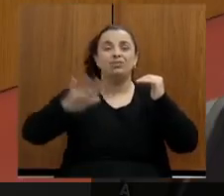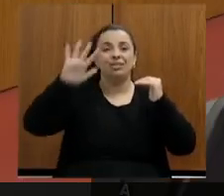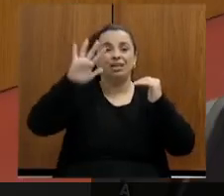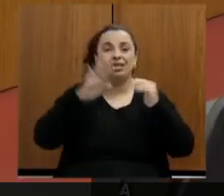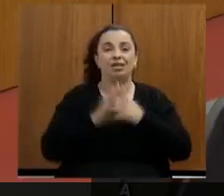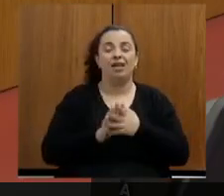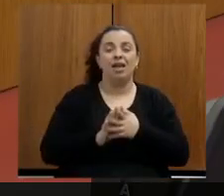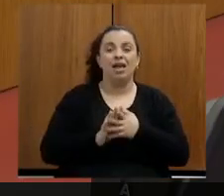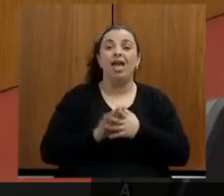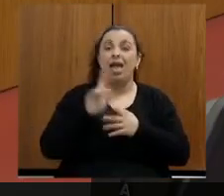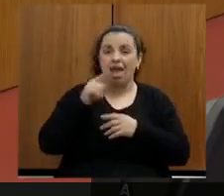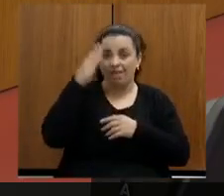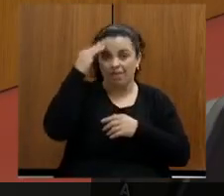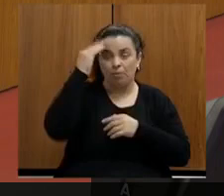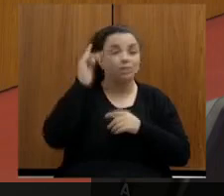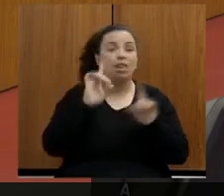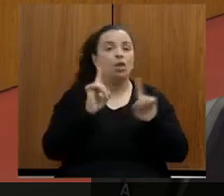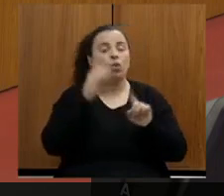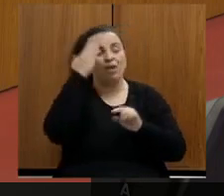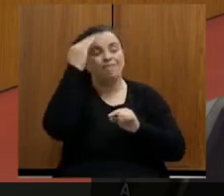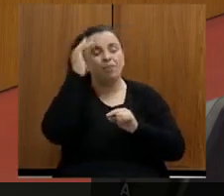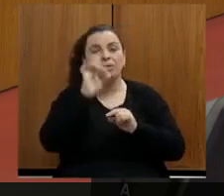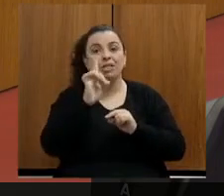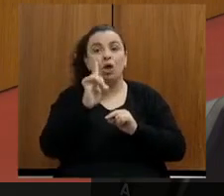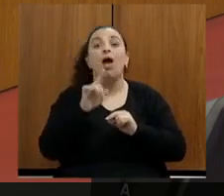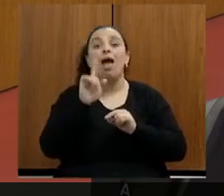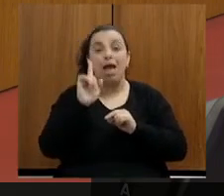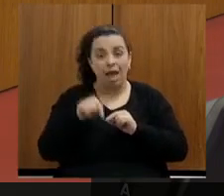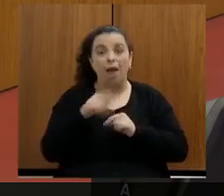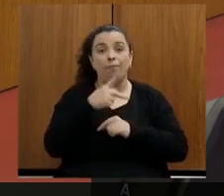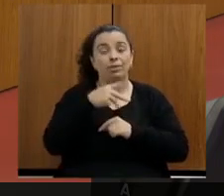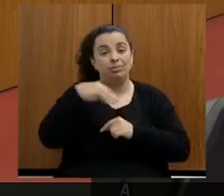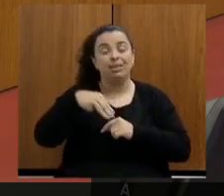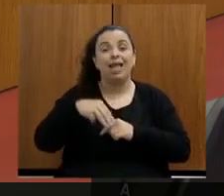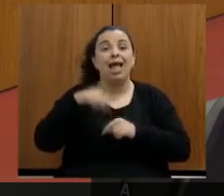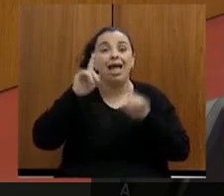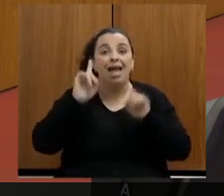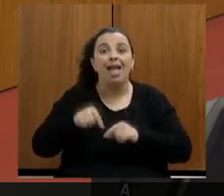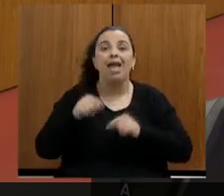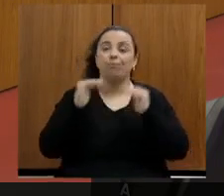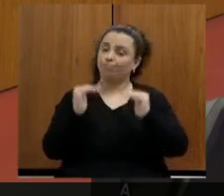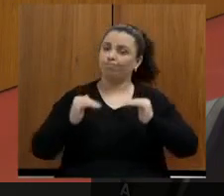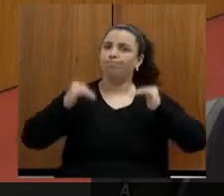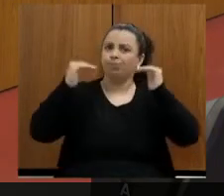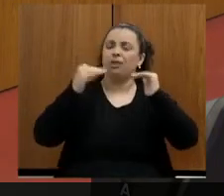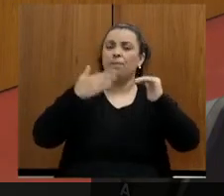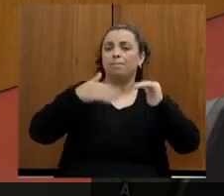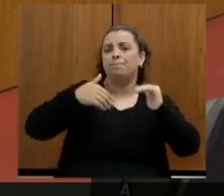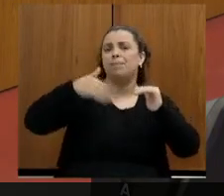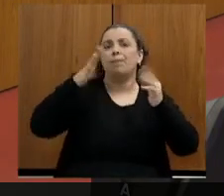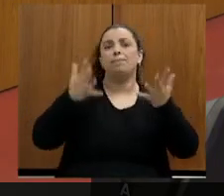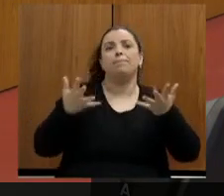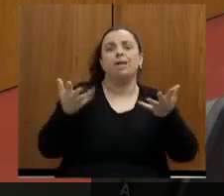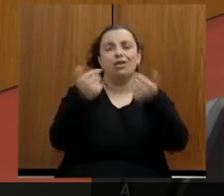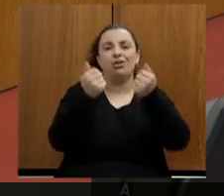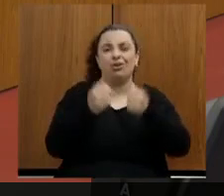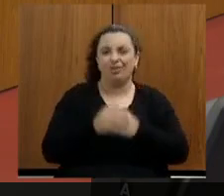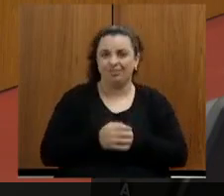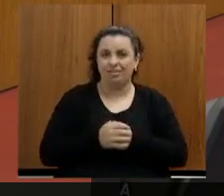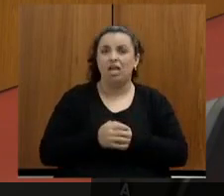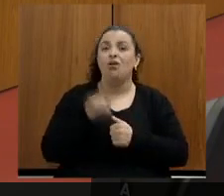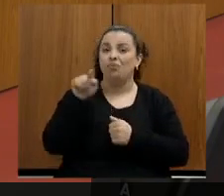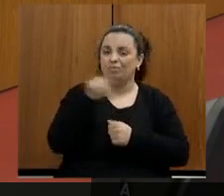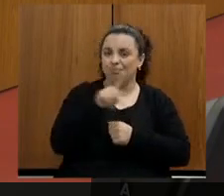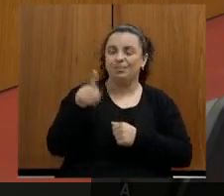mas eu tive que ela é conhecida no Brasil todo como é melhor eu me expressei mal né E como o presidente sabe meu